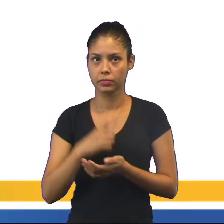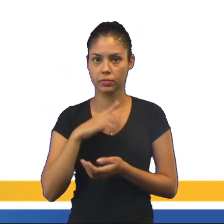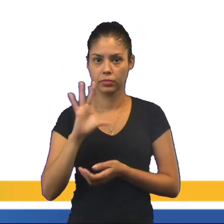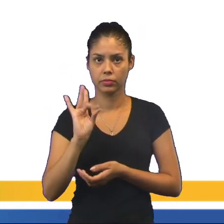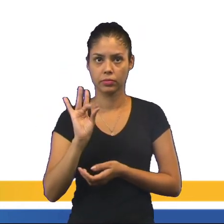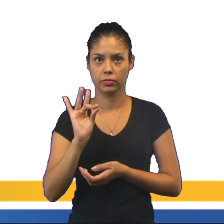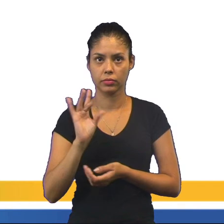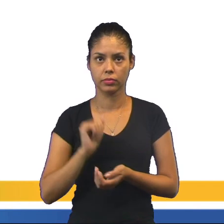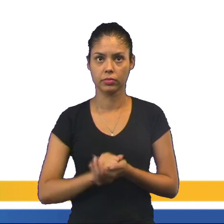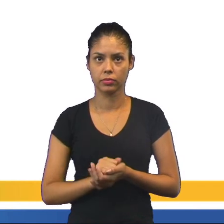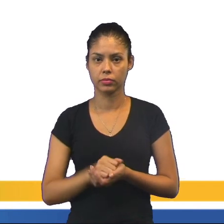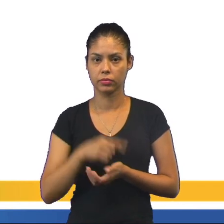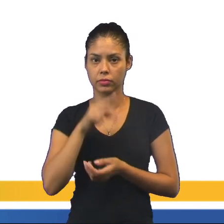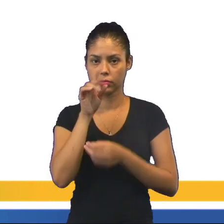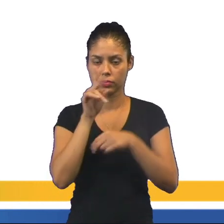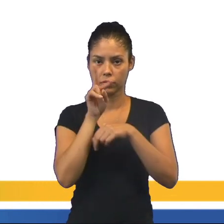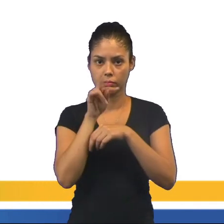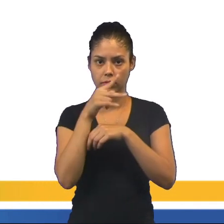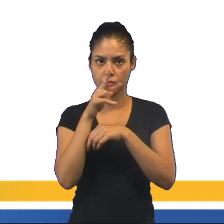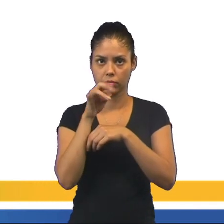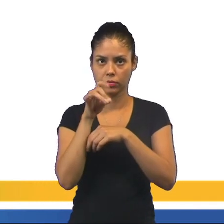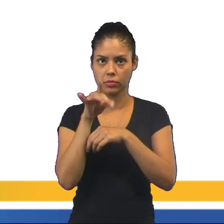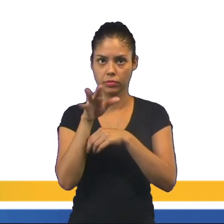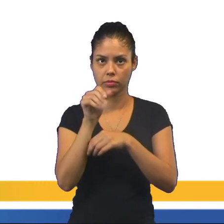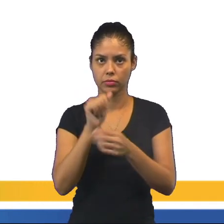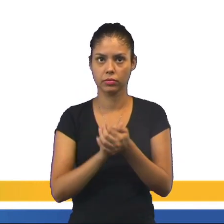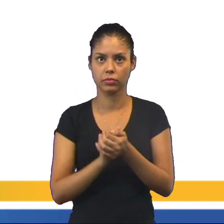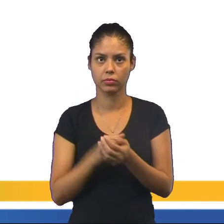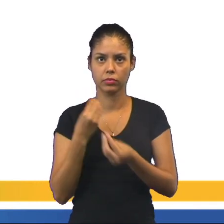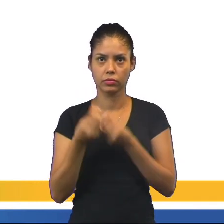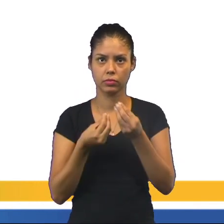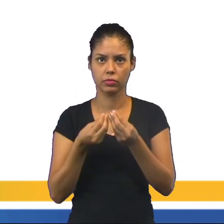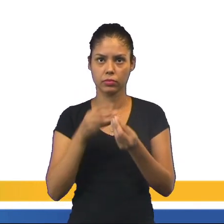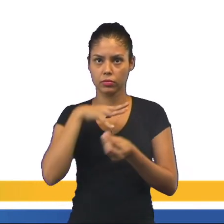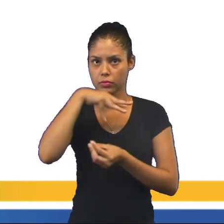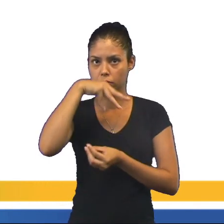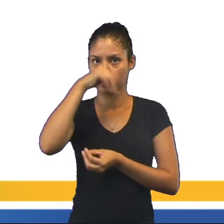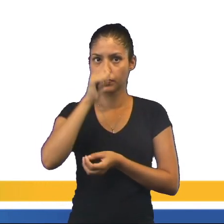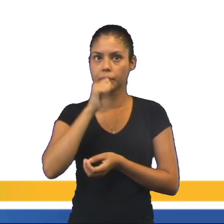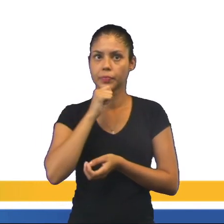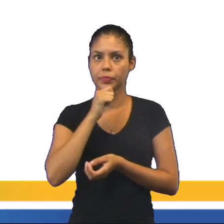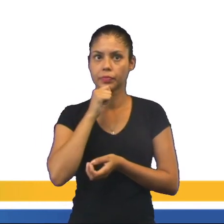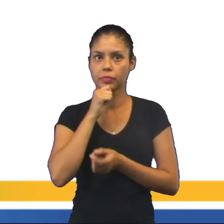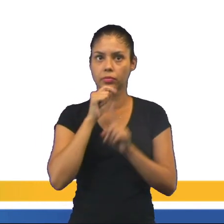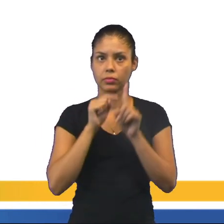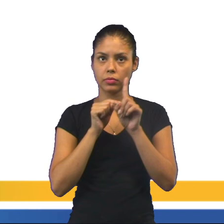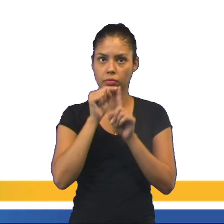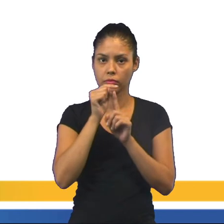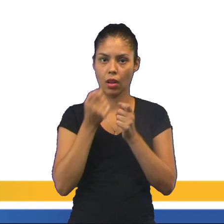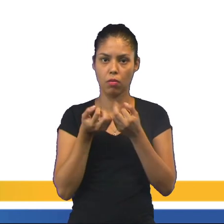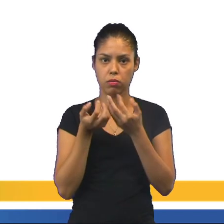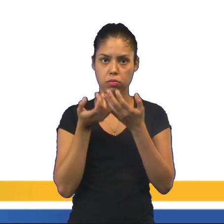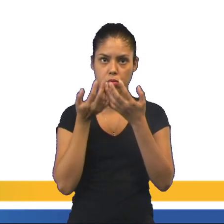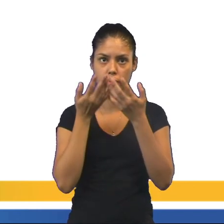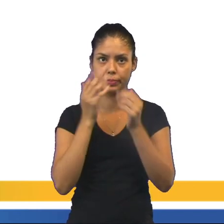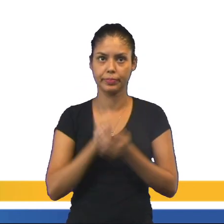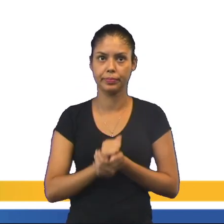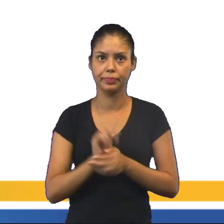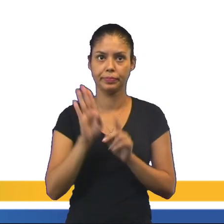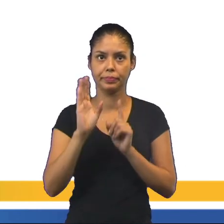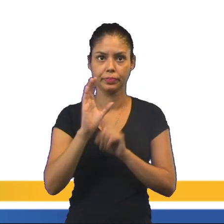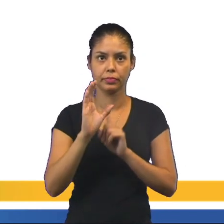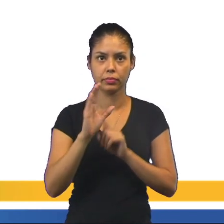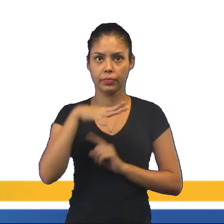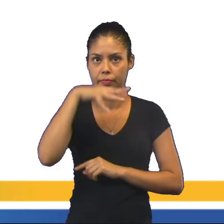temos muco e pelos que atuam como verdadeiros filtros. Além disso, no nariz o ar é umedecido e aquecido. Letra